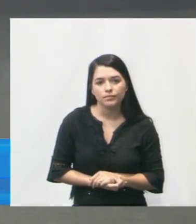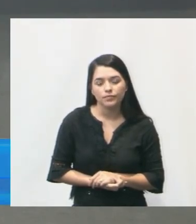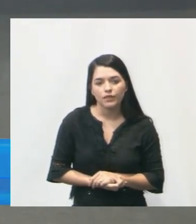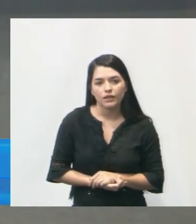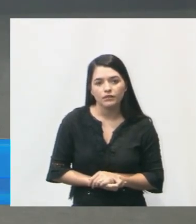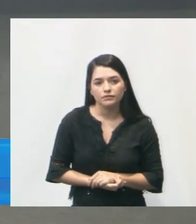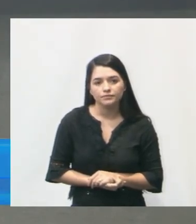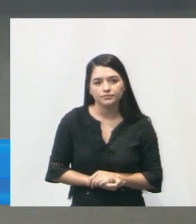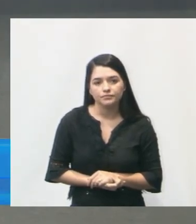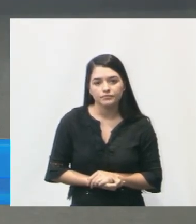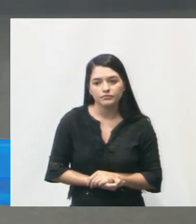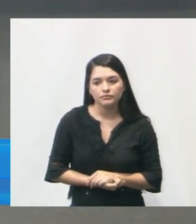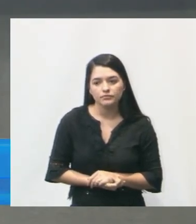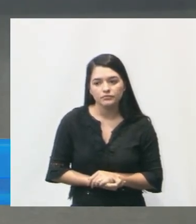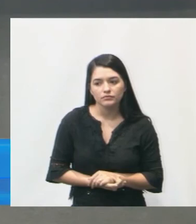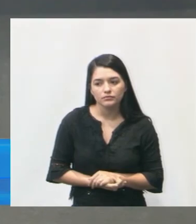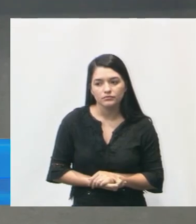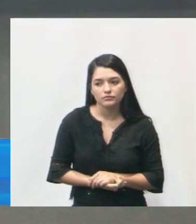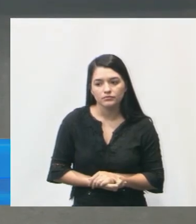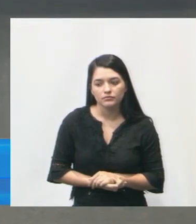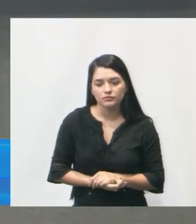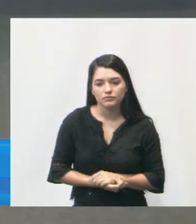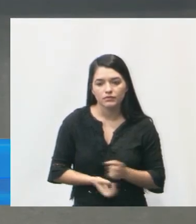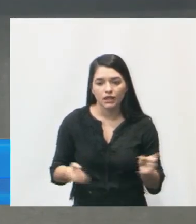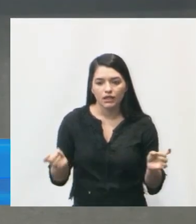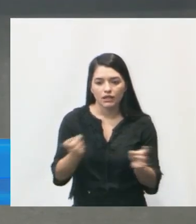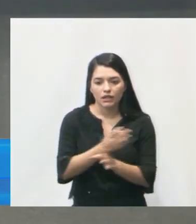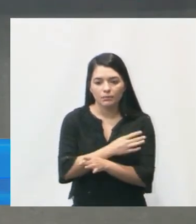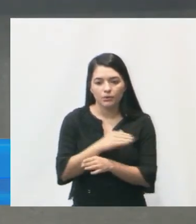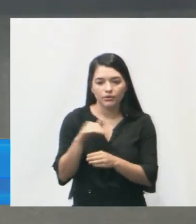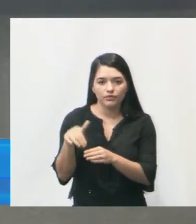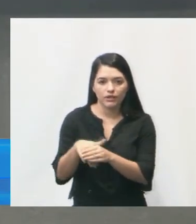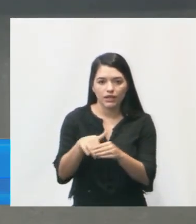Encerrar a votação.